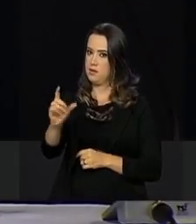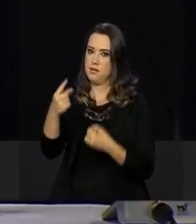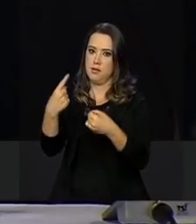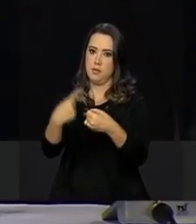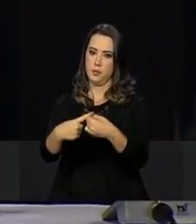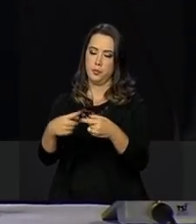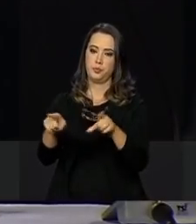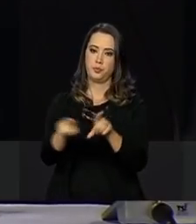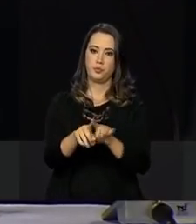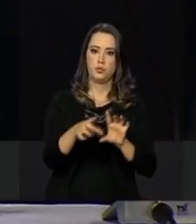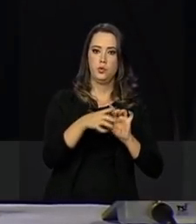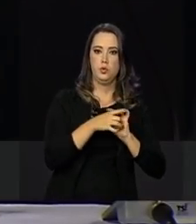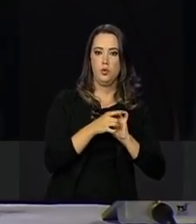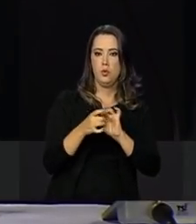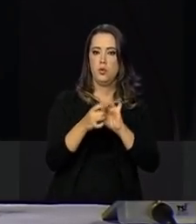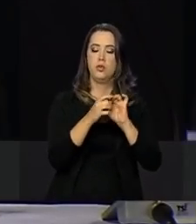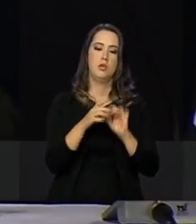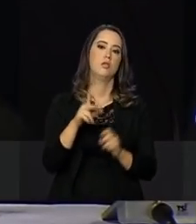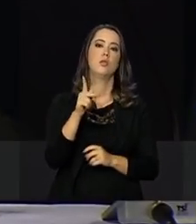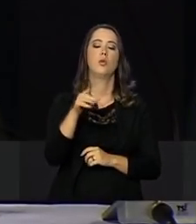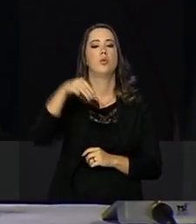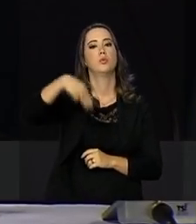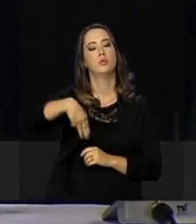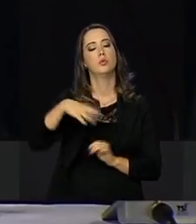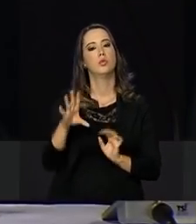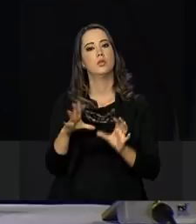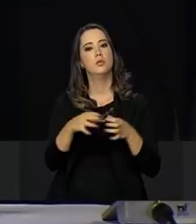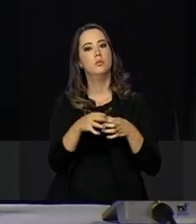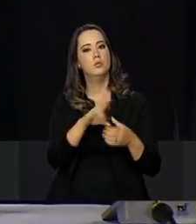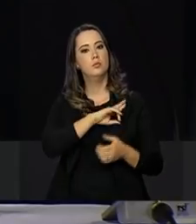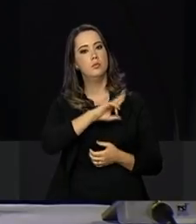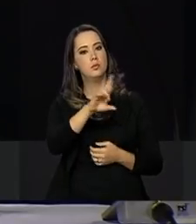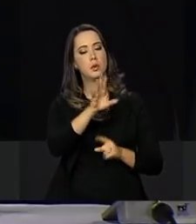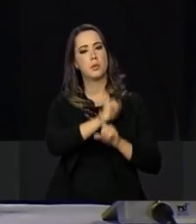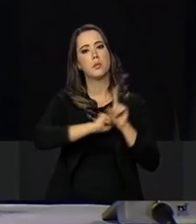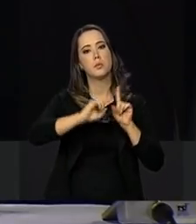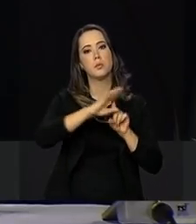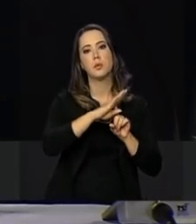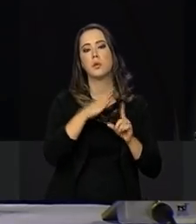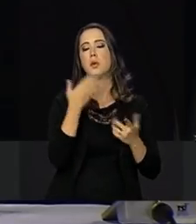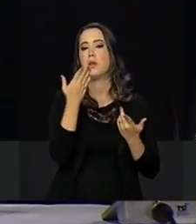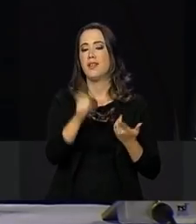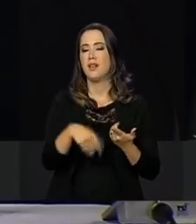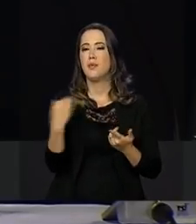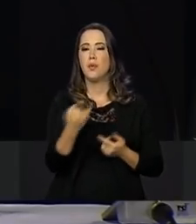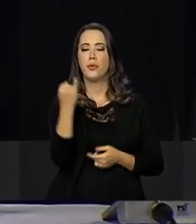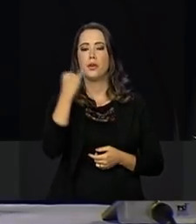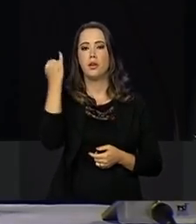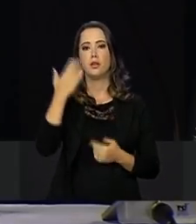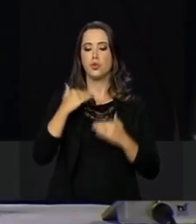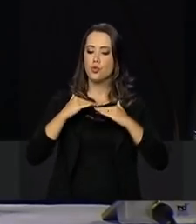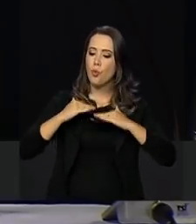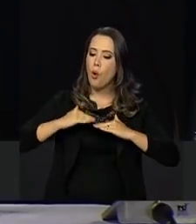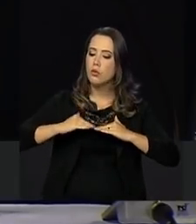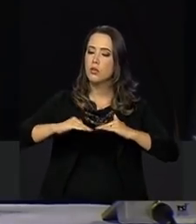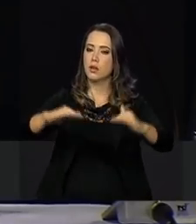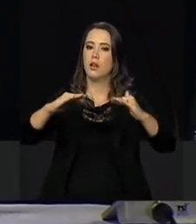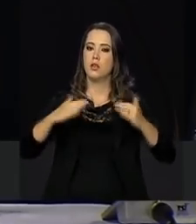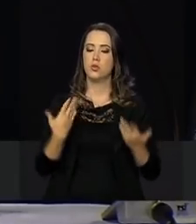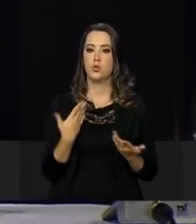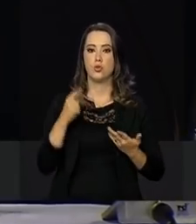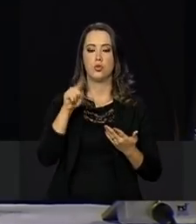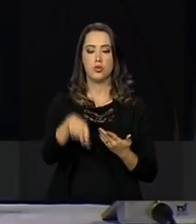localidade, com a Polícia Militar e os membros da sociedade, que é uma coisa extremamente democrática, tendo em